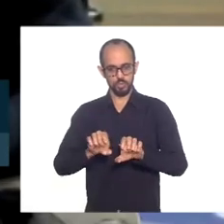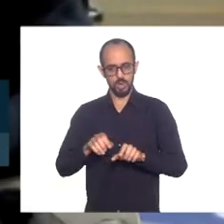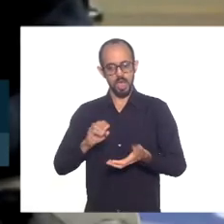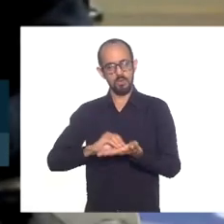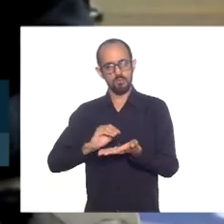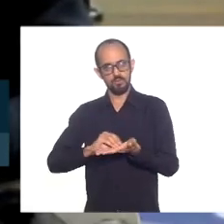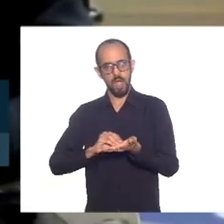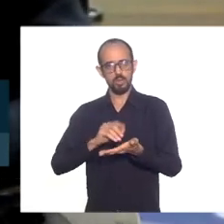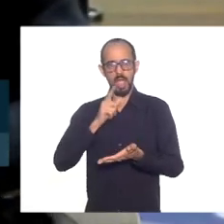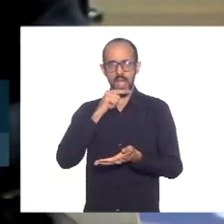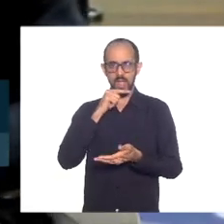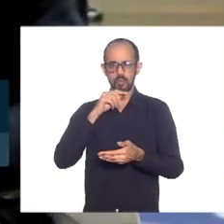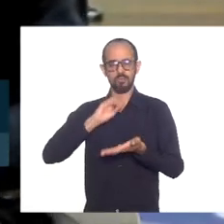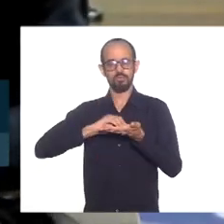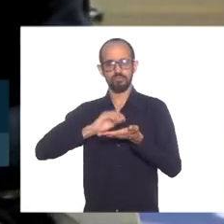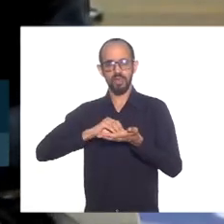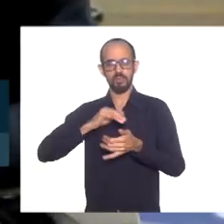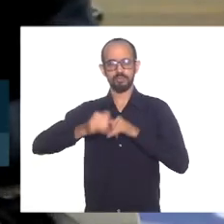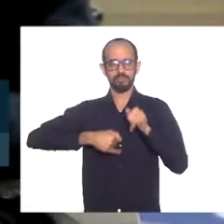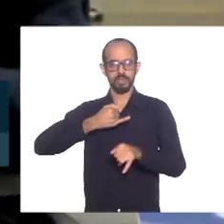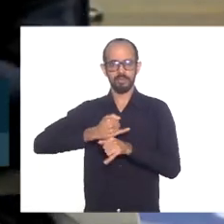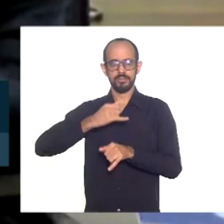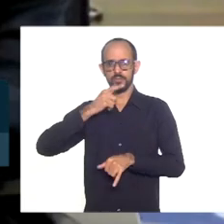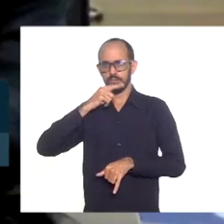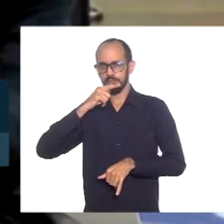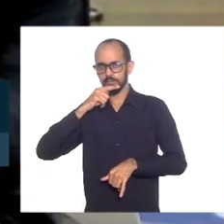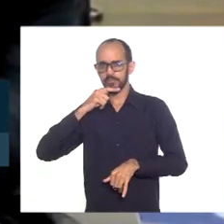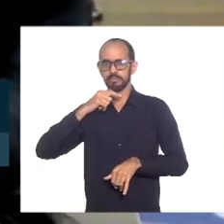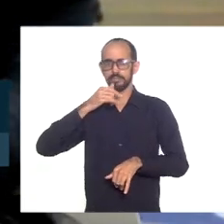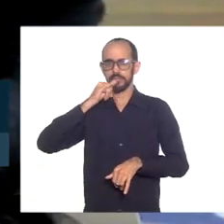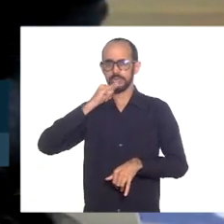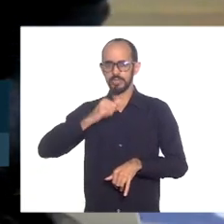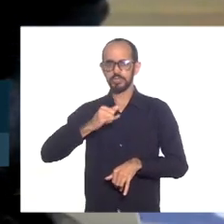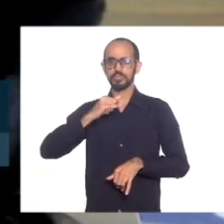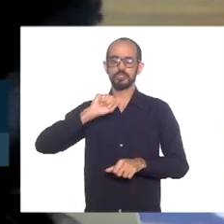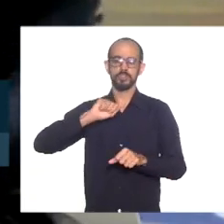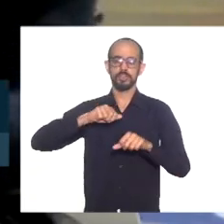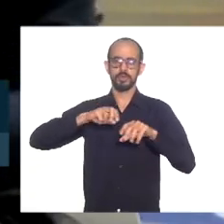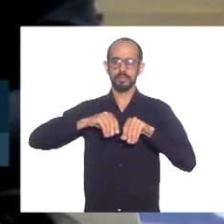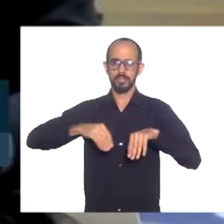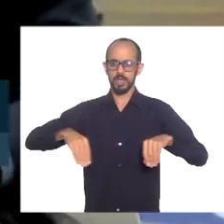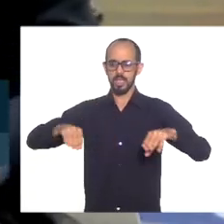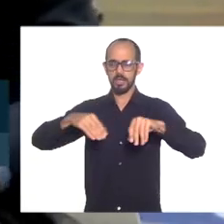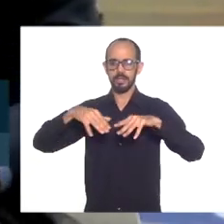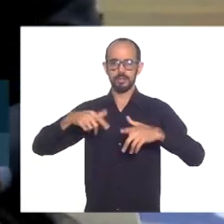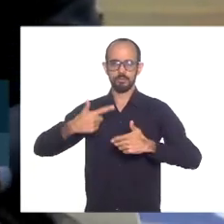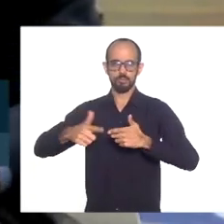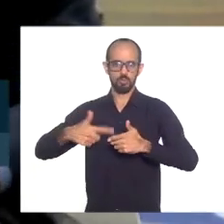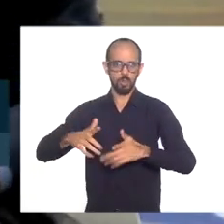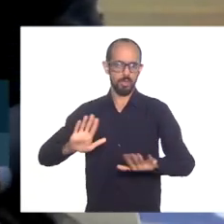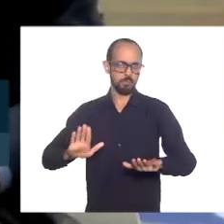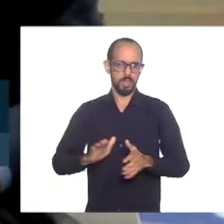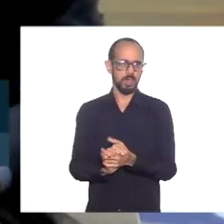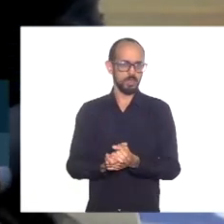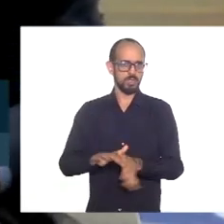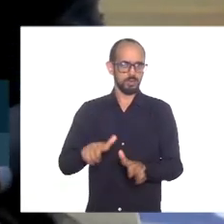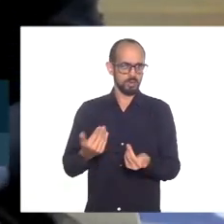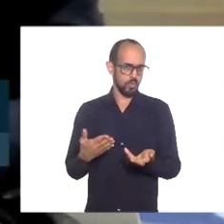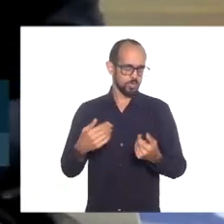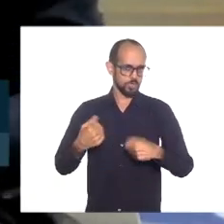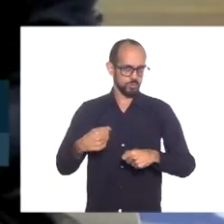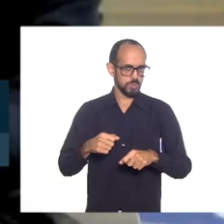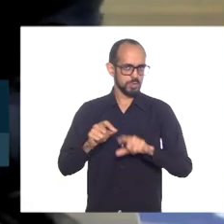ou falta telecomunicações de qualidade, ou falta energia elétrica, ou terreno com RGI adequado. Então, de fato, a gente precisa